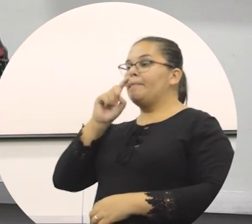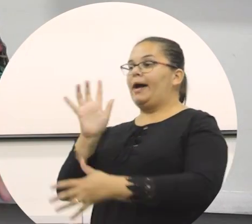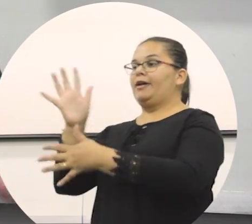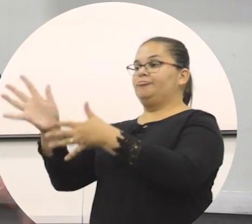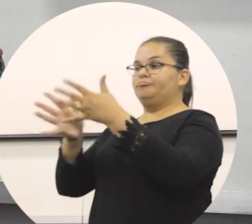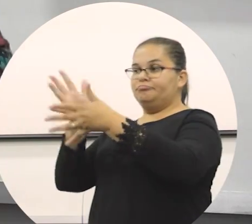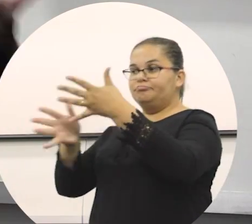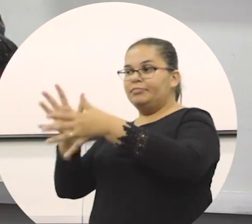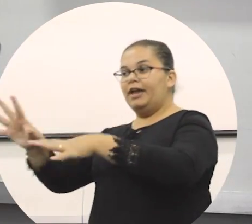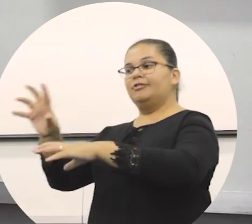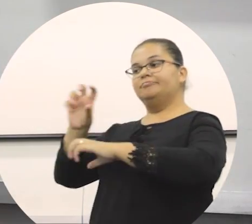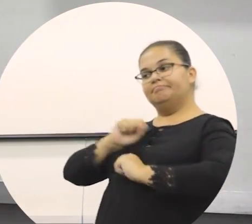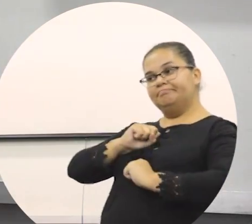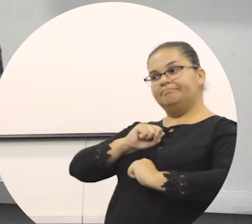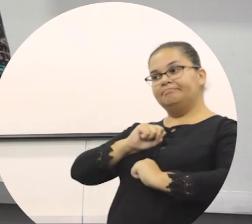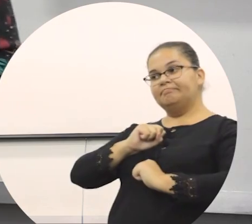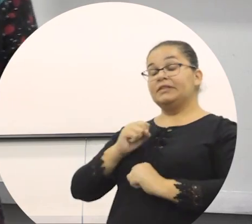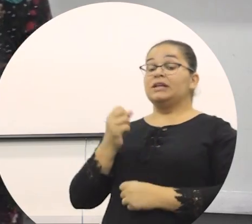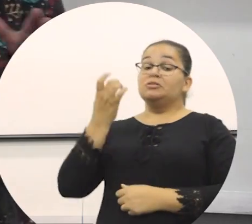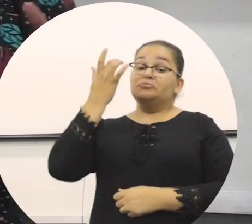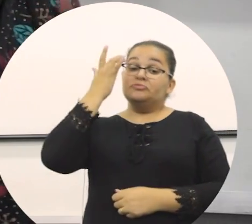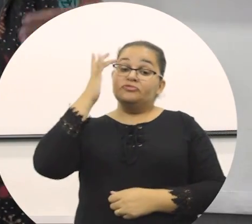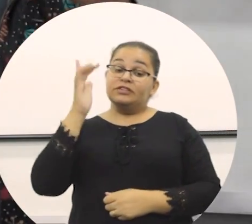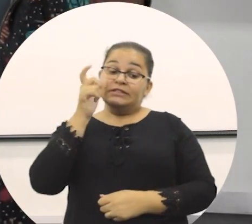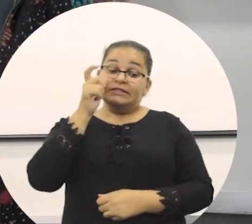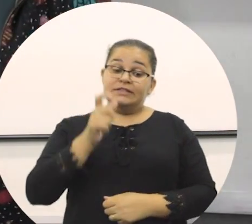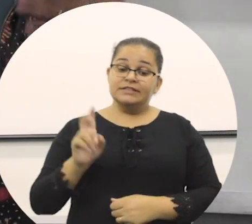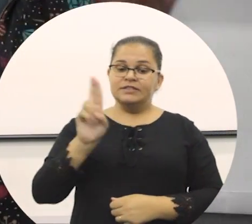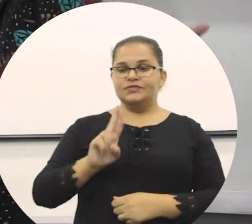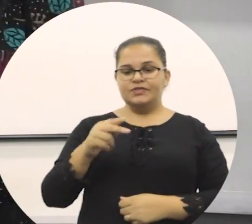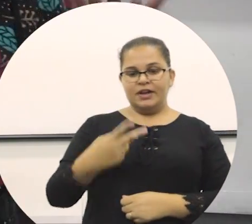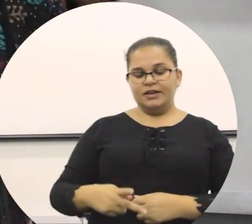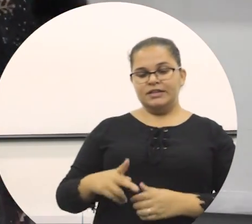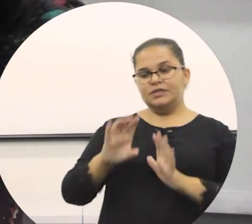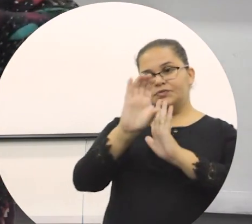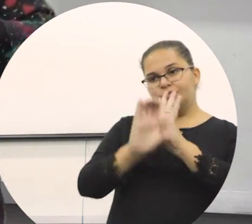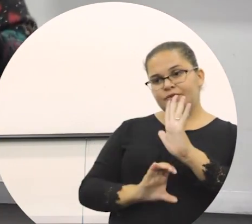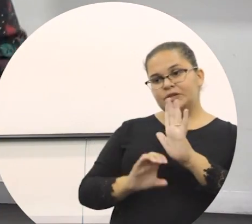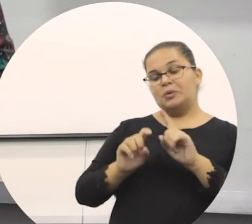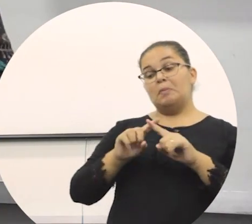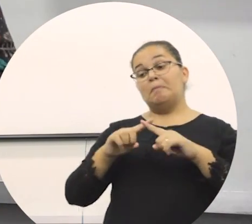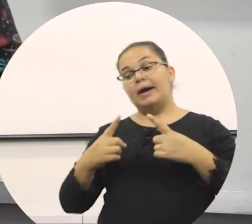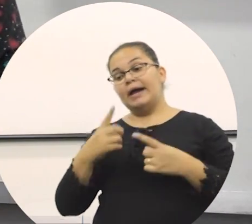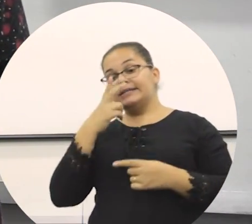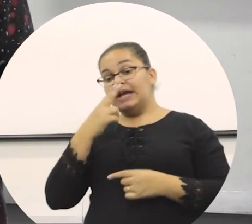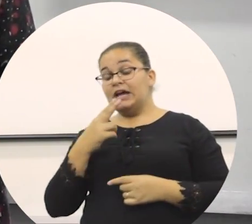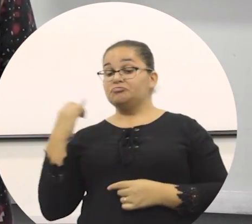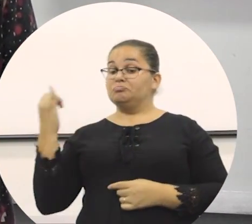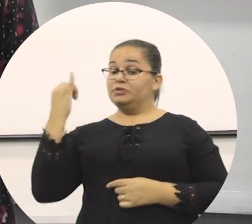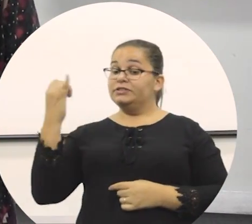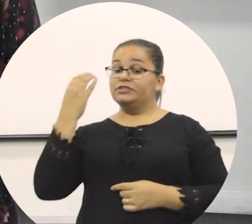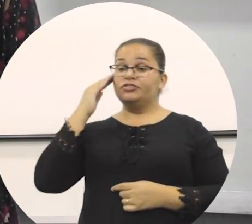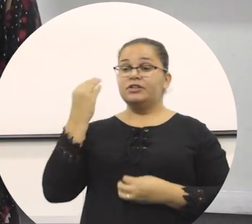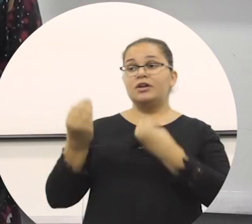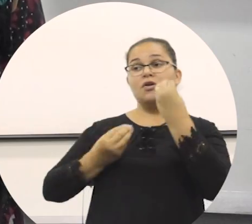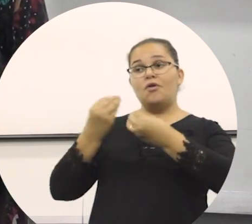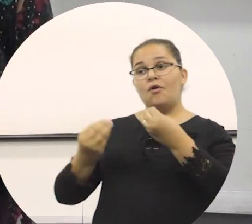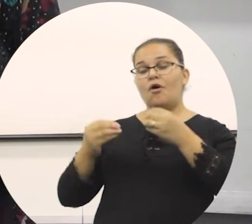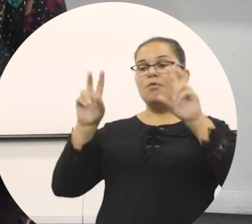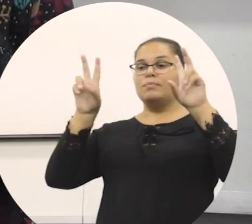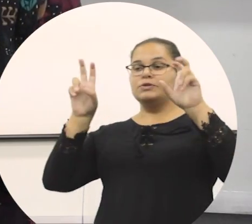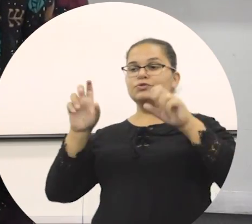contribuição, não sei se diretamente para o currículo, mas para você entender um pouco a questão de L1, L2, eu acho que é uma